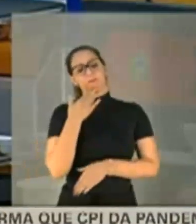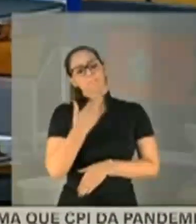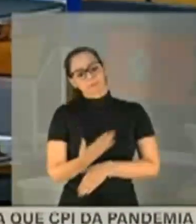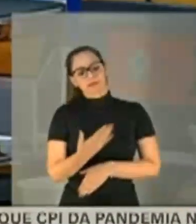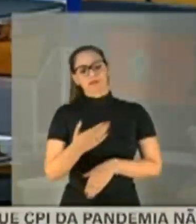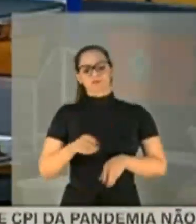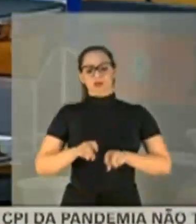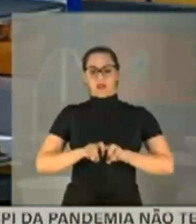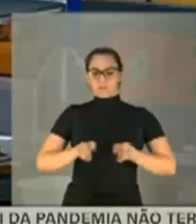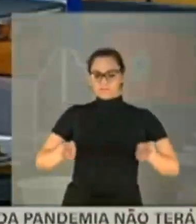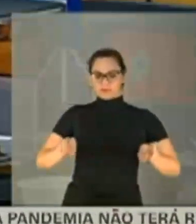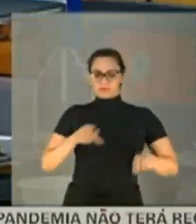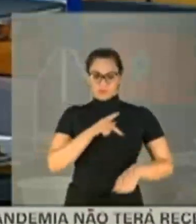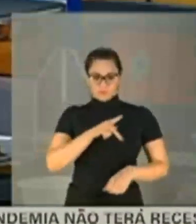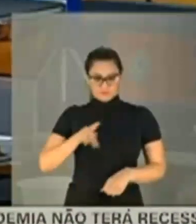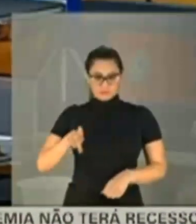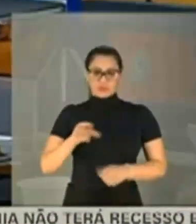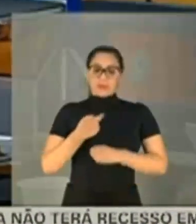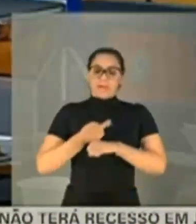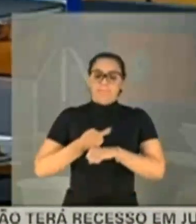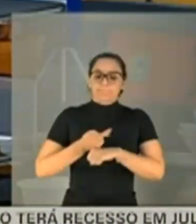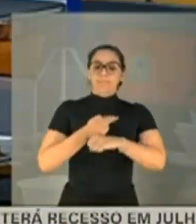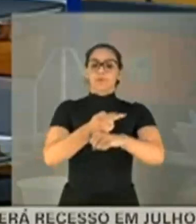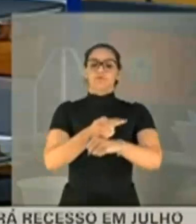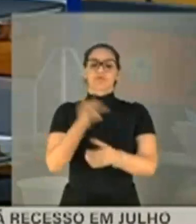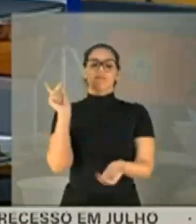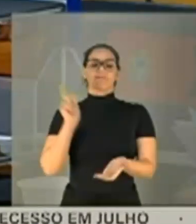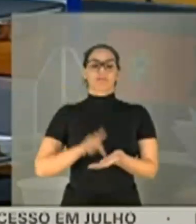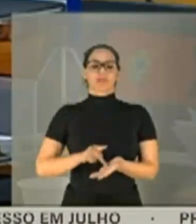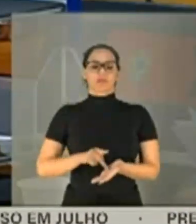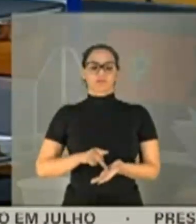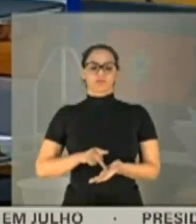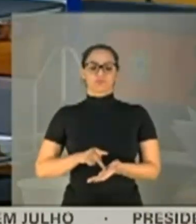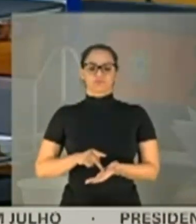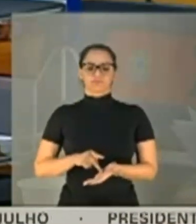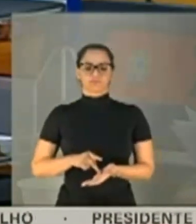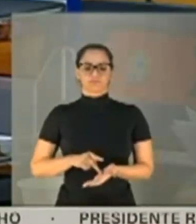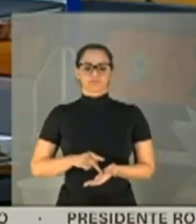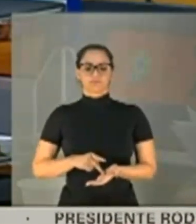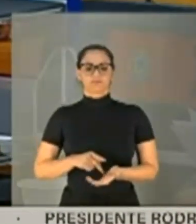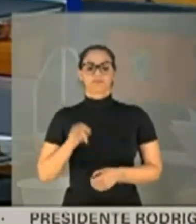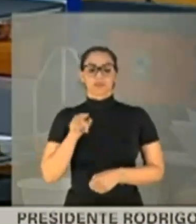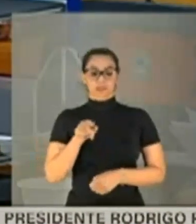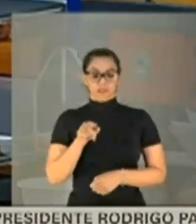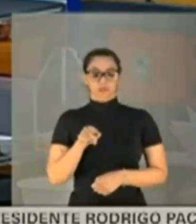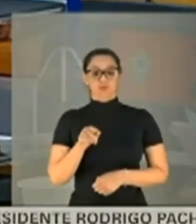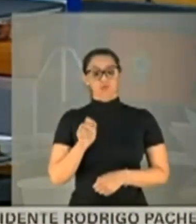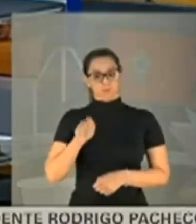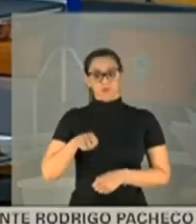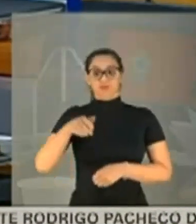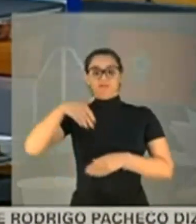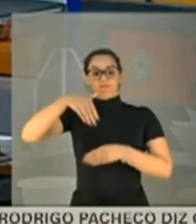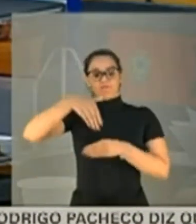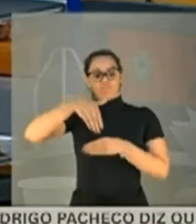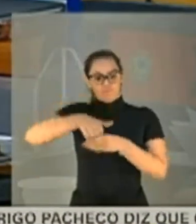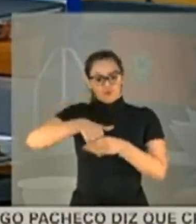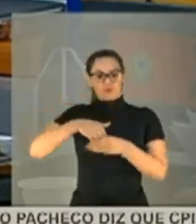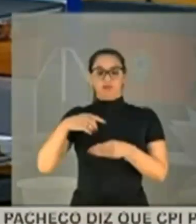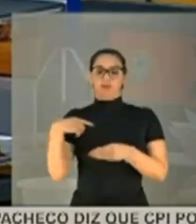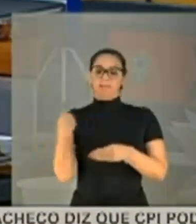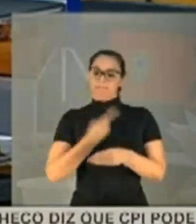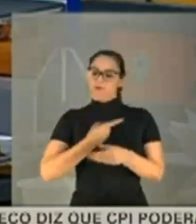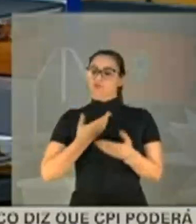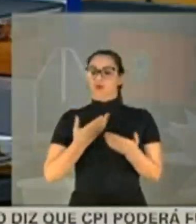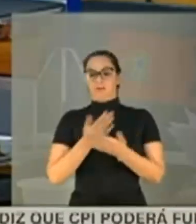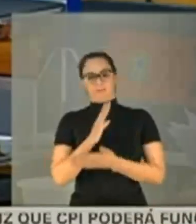mesa que, para que a gente busque a verdade, que isso seja votado, para que a gente faça o quanto